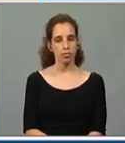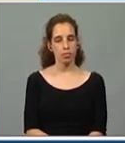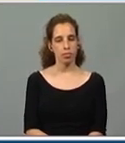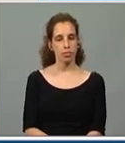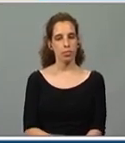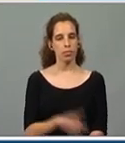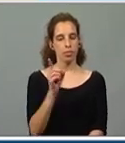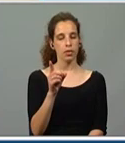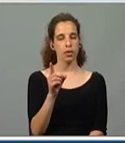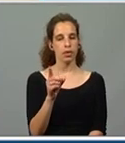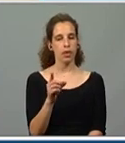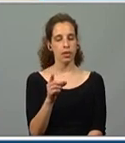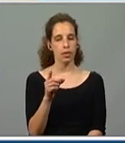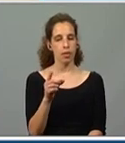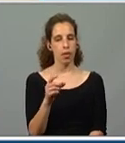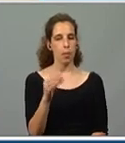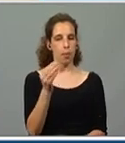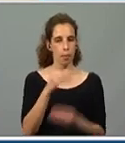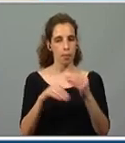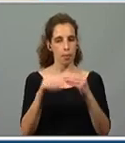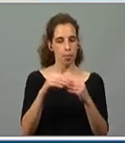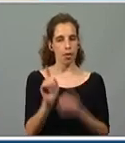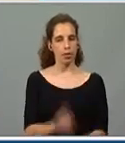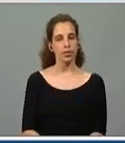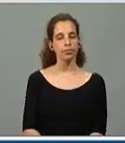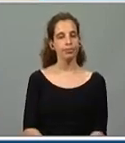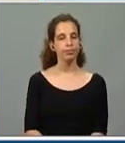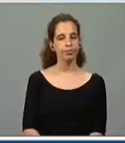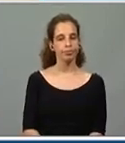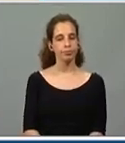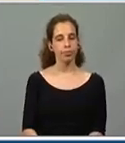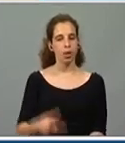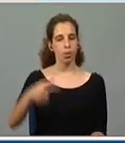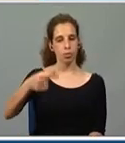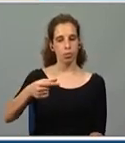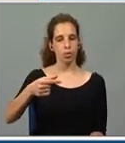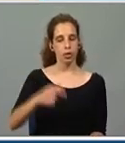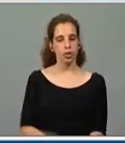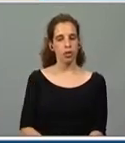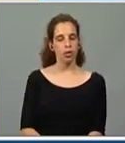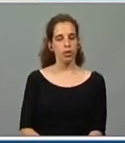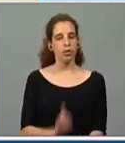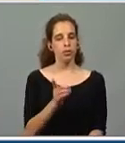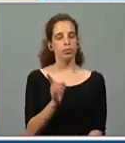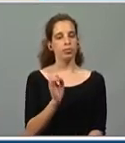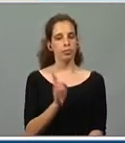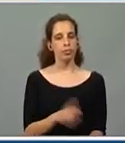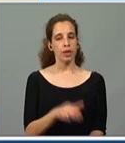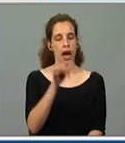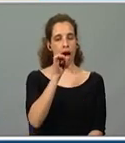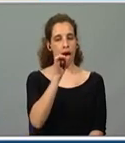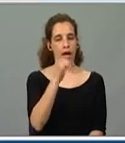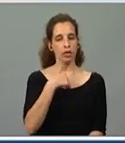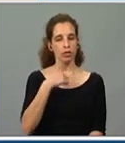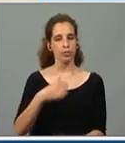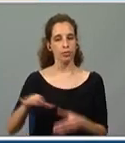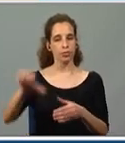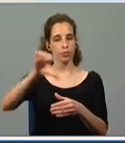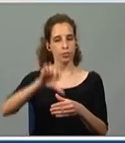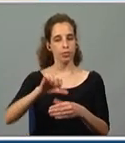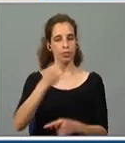Temos aqui nesta montagem uma ampola de decantação. O que temos aqui dentro é água. Eu vou